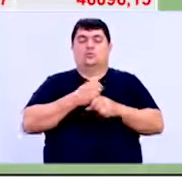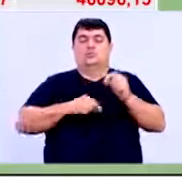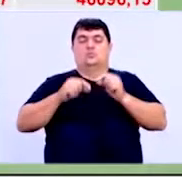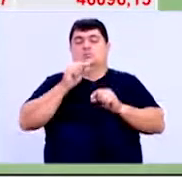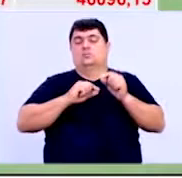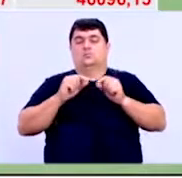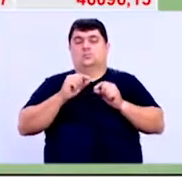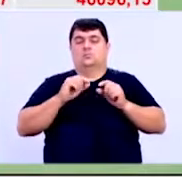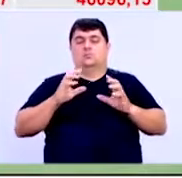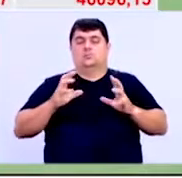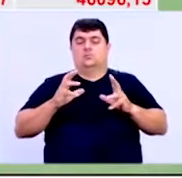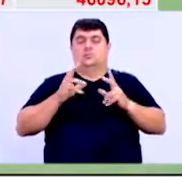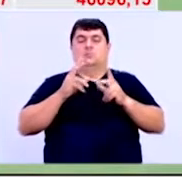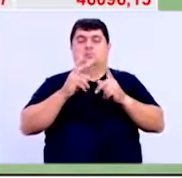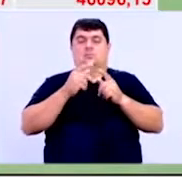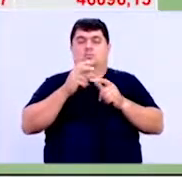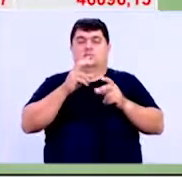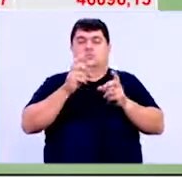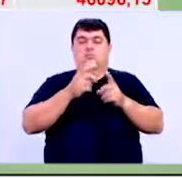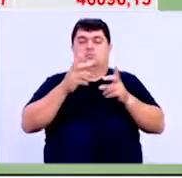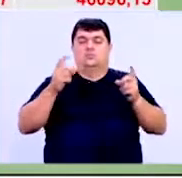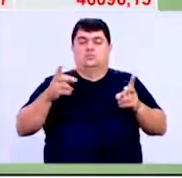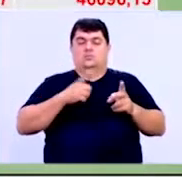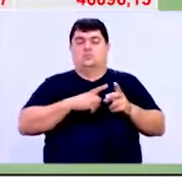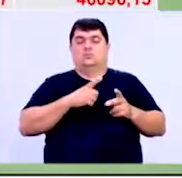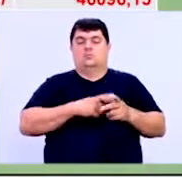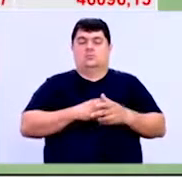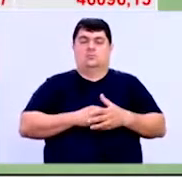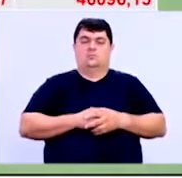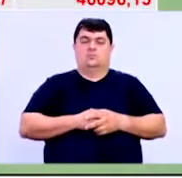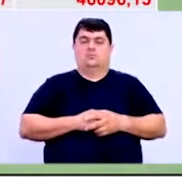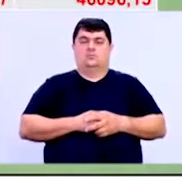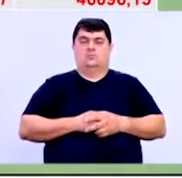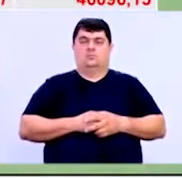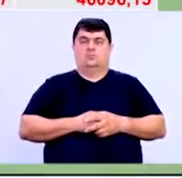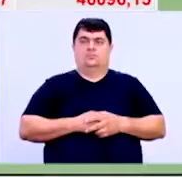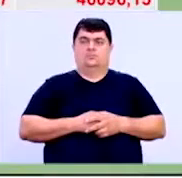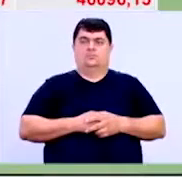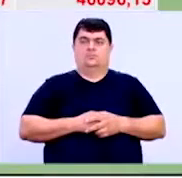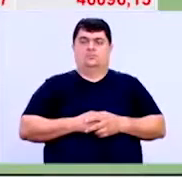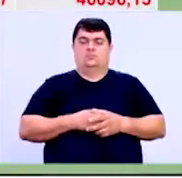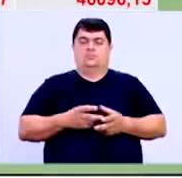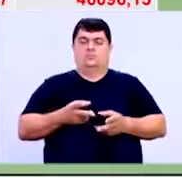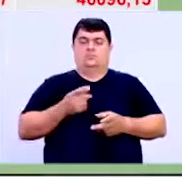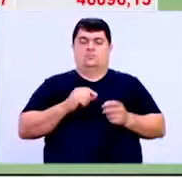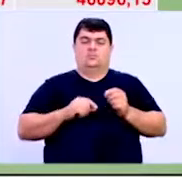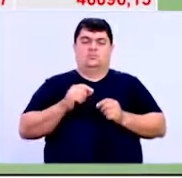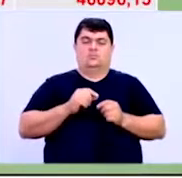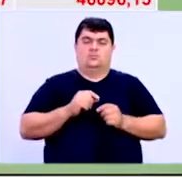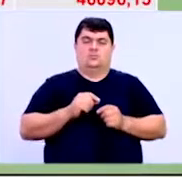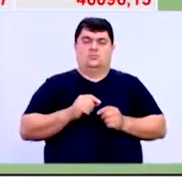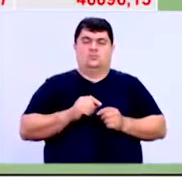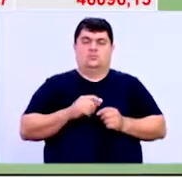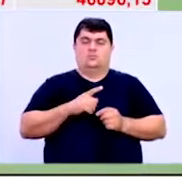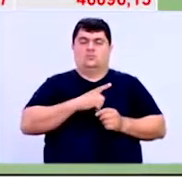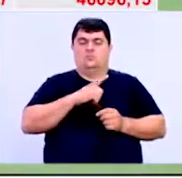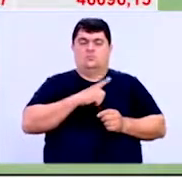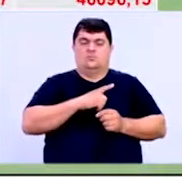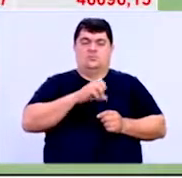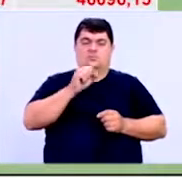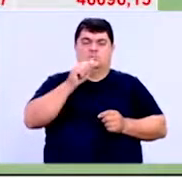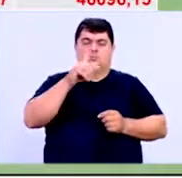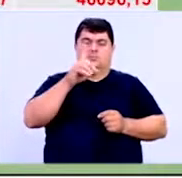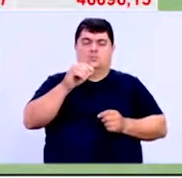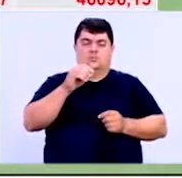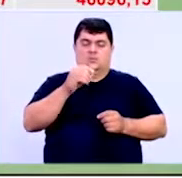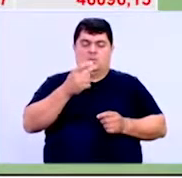com todas as vendas que ocorrerem. Todas as vendas que ocorrerem. Percebam que existe um saldo do